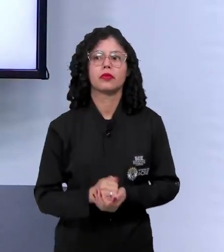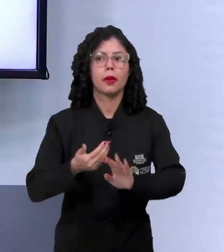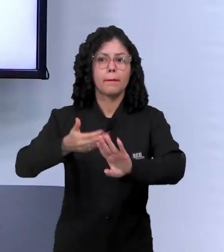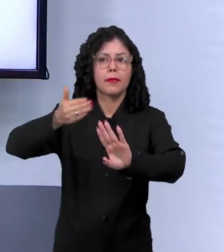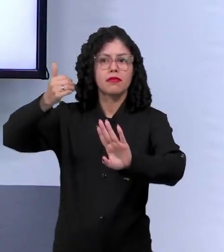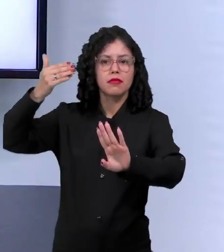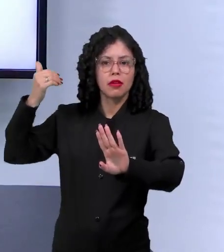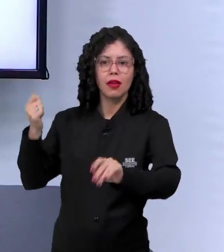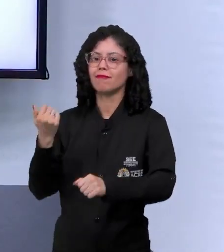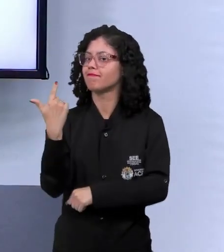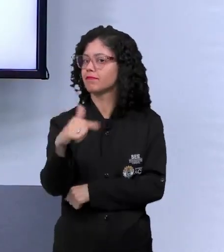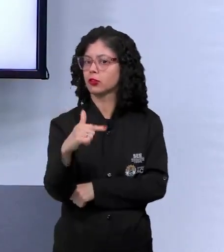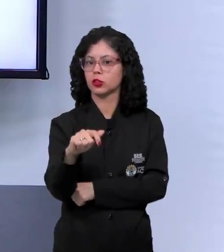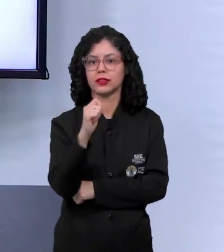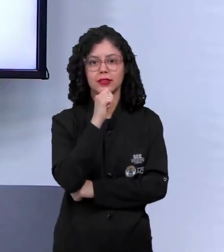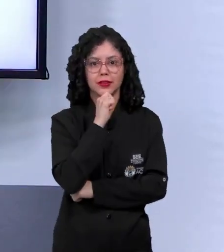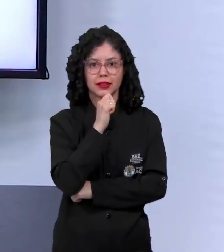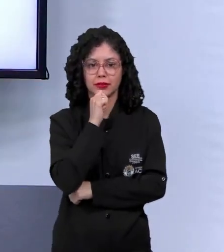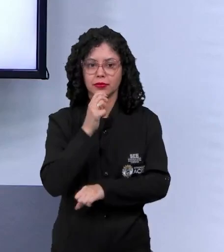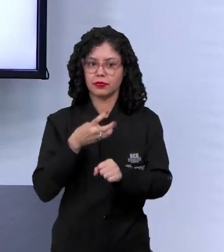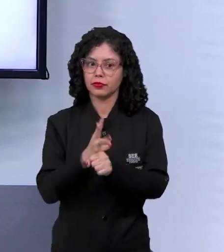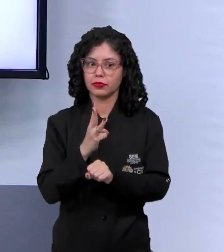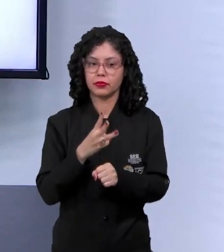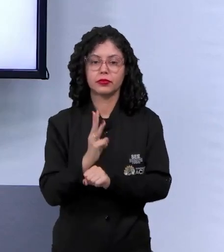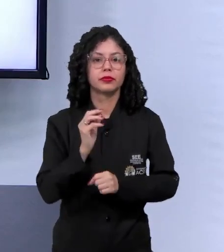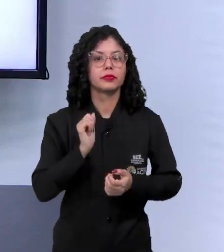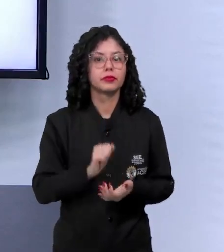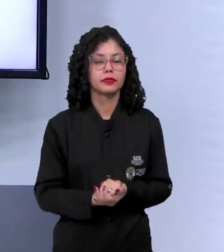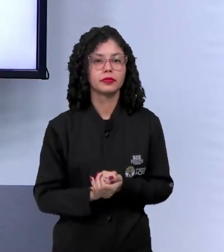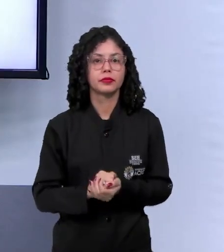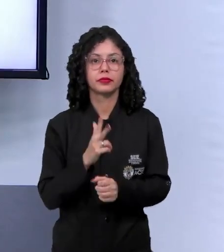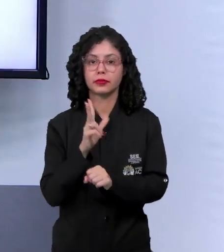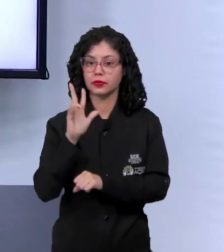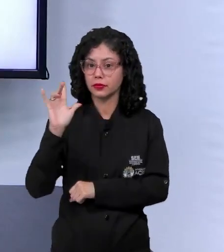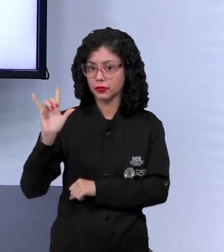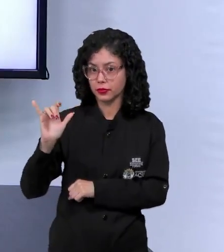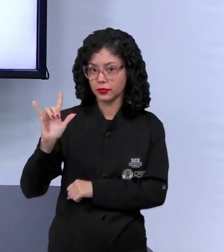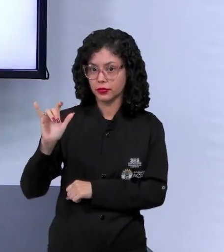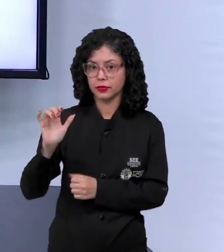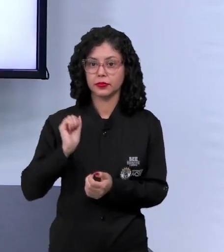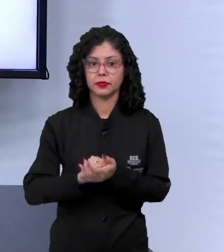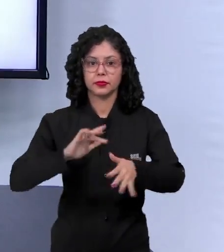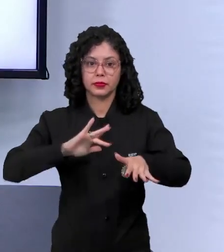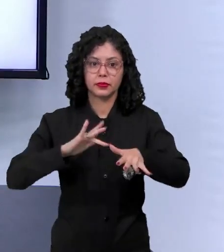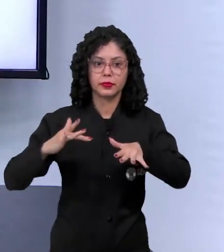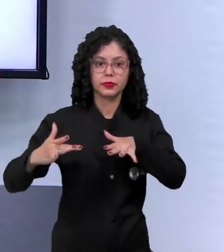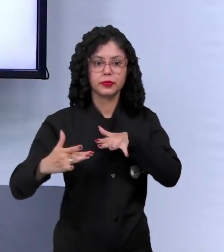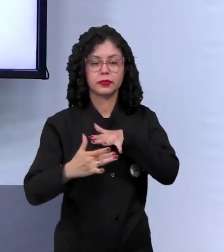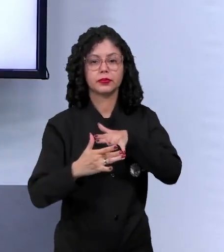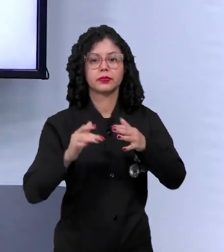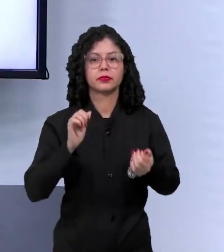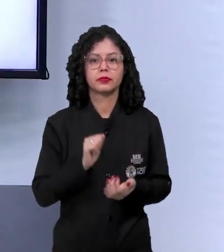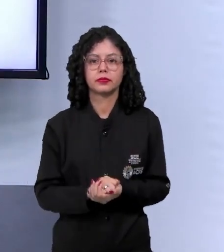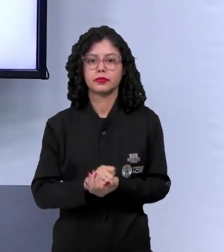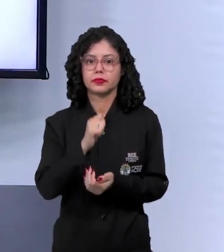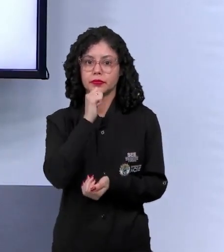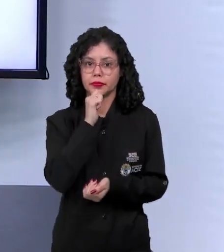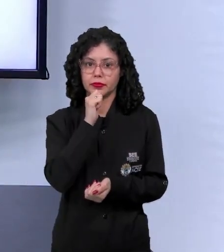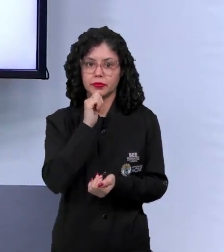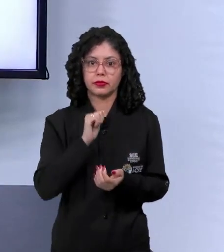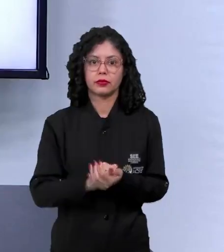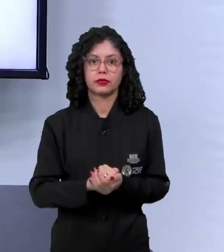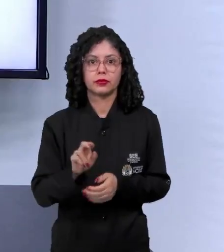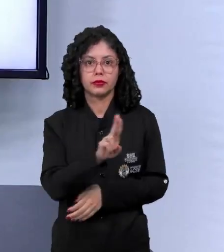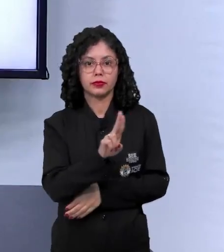Nessa época ainda não existia WhatsApp, Facebook, Instagram, redes sociais. E o que acontecia? Acontecia